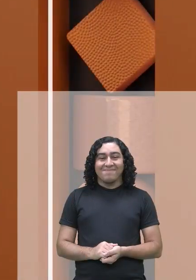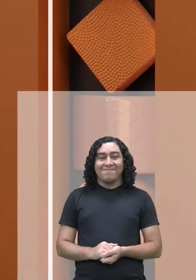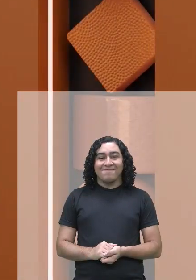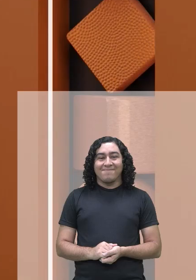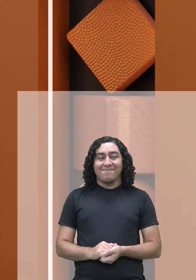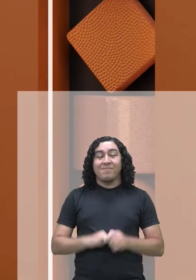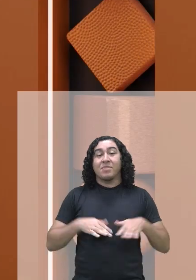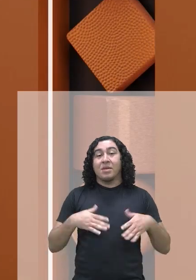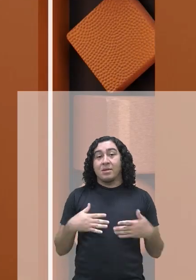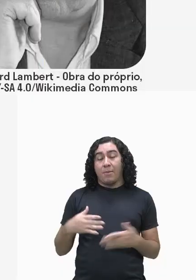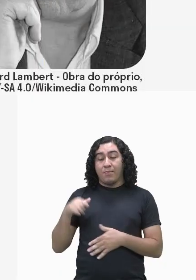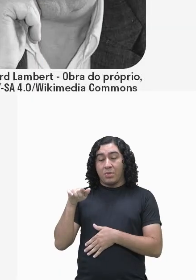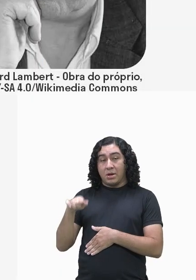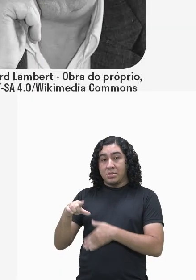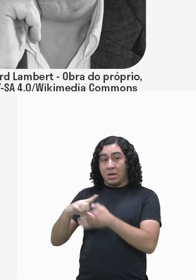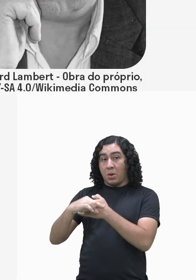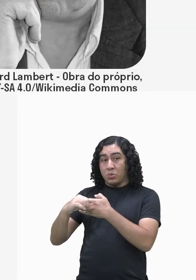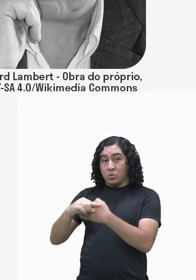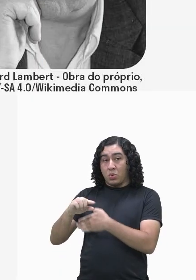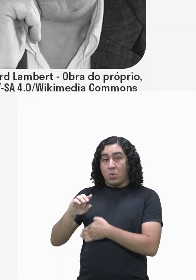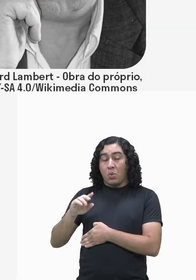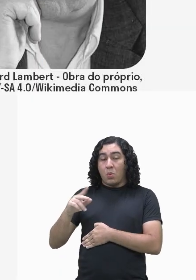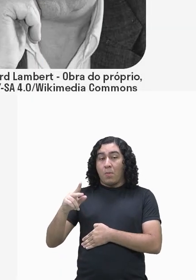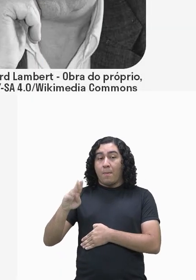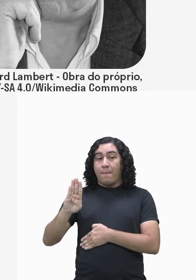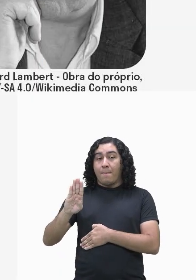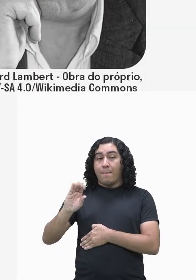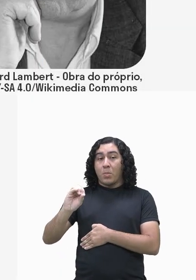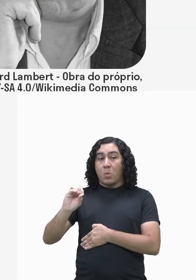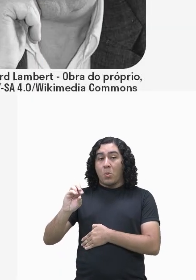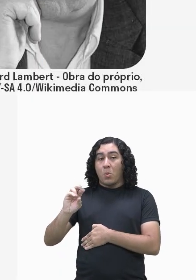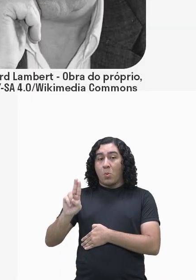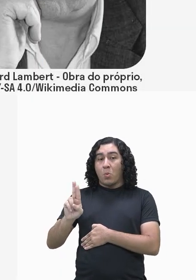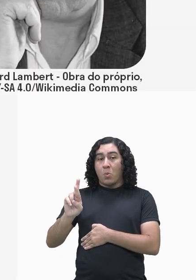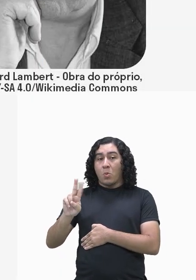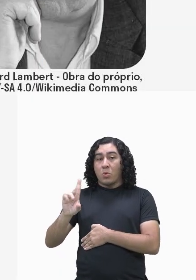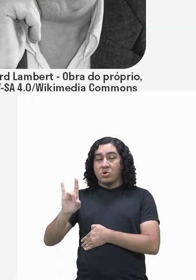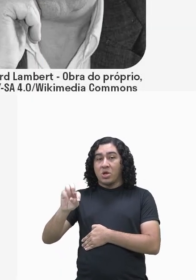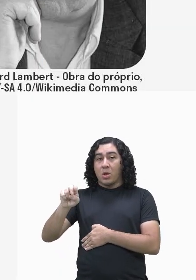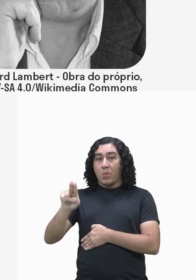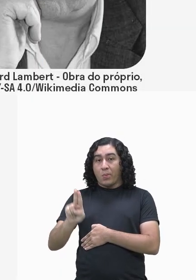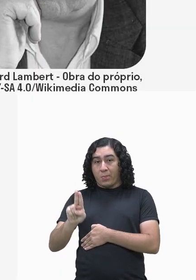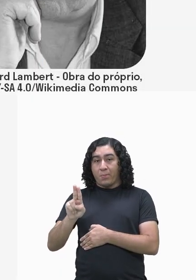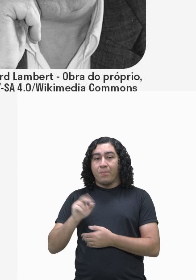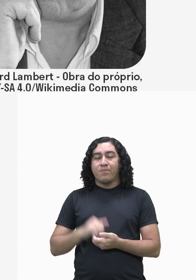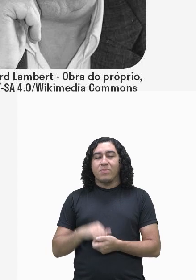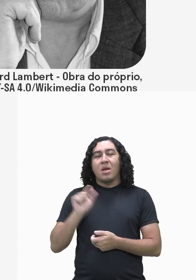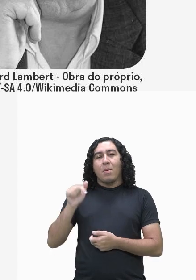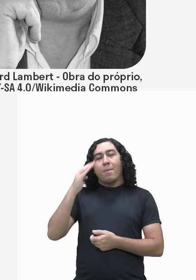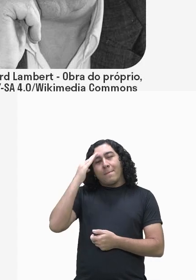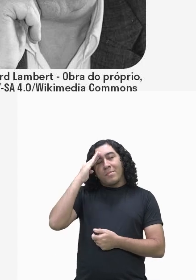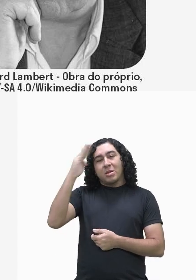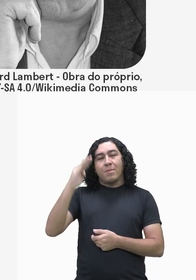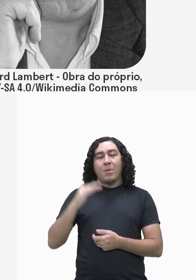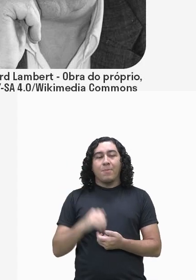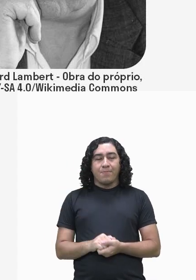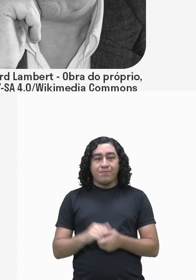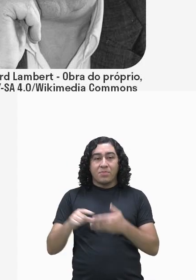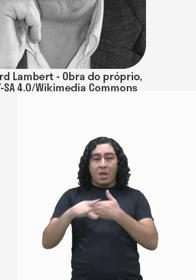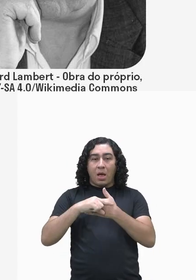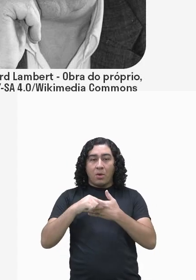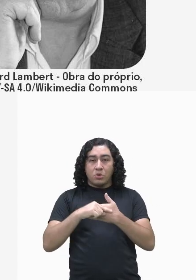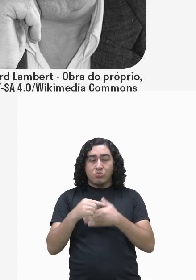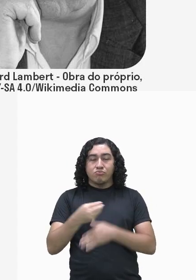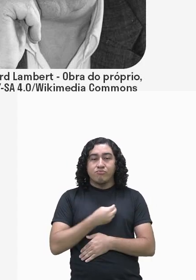Pierre Bourdieu é o tema principal da nossa aula. Pierre Bourdieu é um autor que viveu